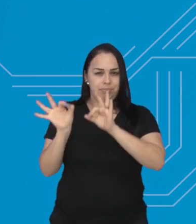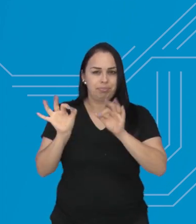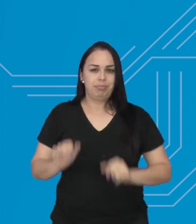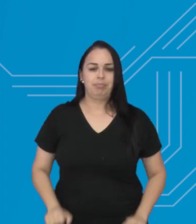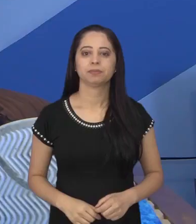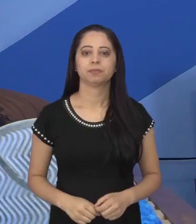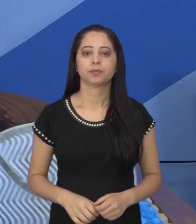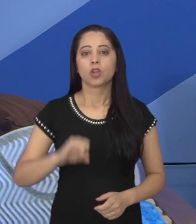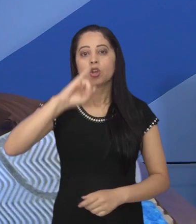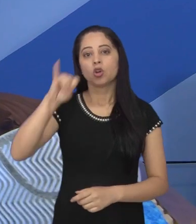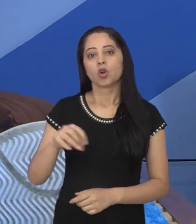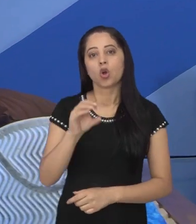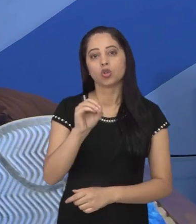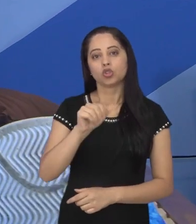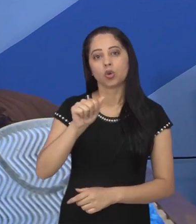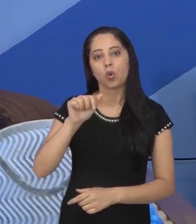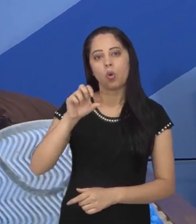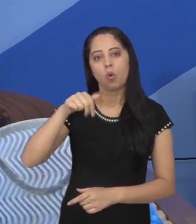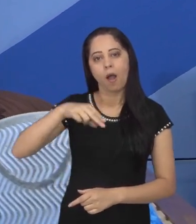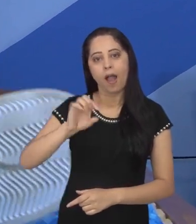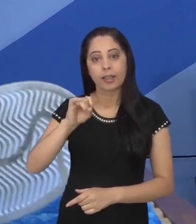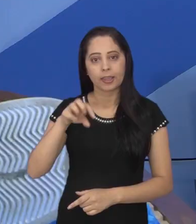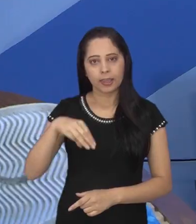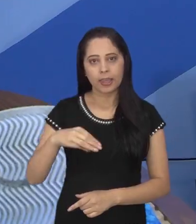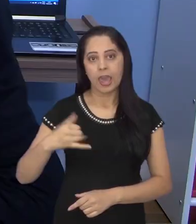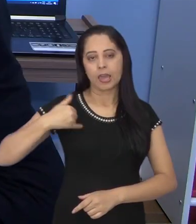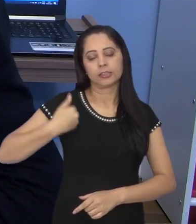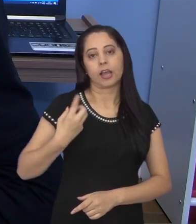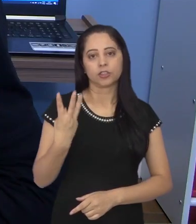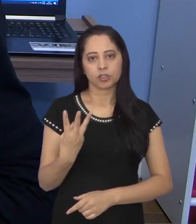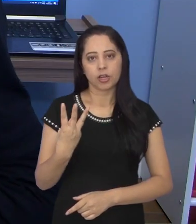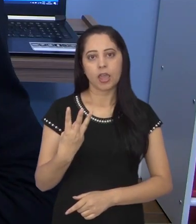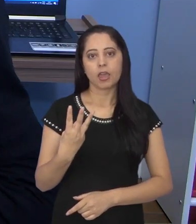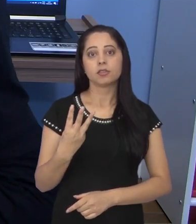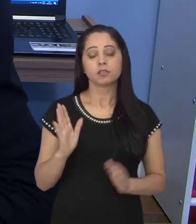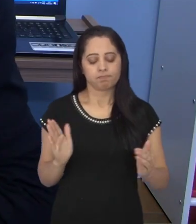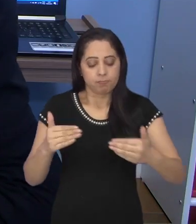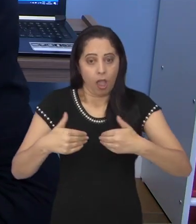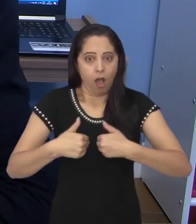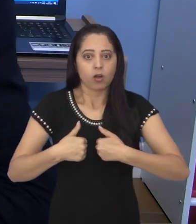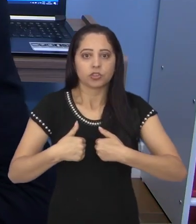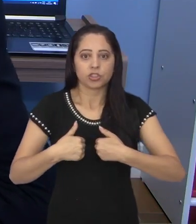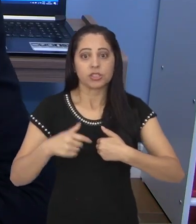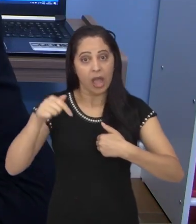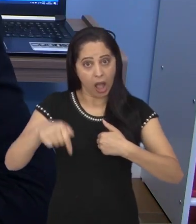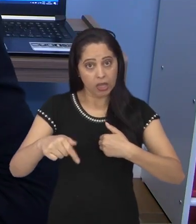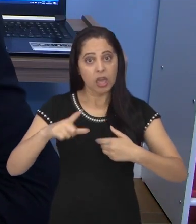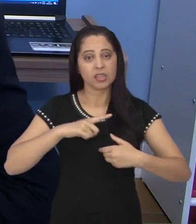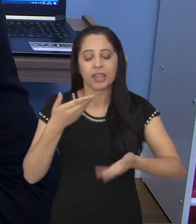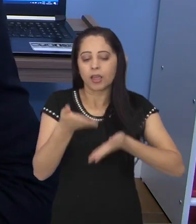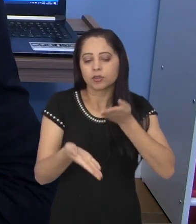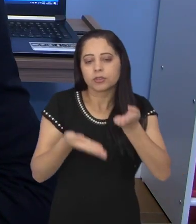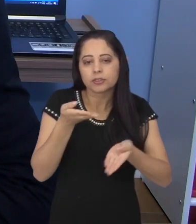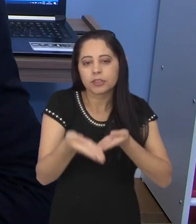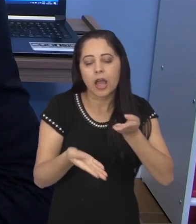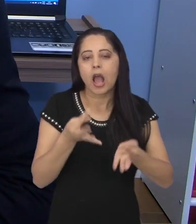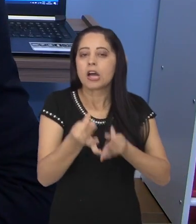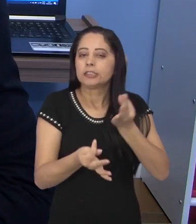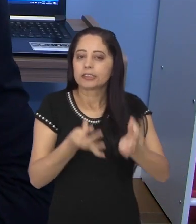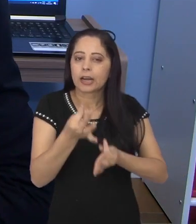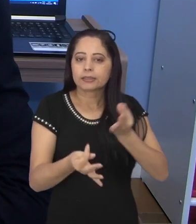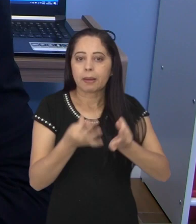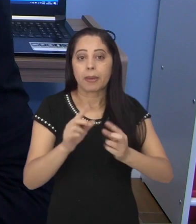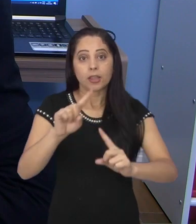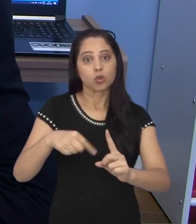só uma olhada. O Joaquim tem 3 anos e é autista. Aqui ele passa por uma sessão de musicoterapia vibroacústica.